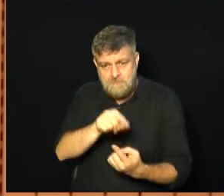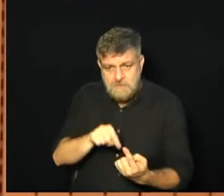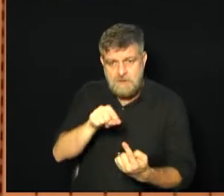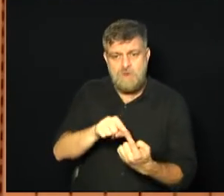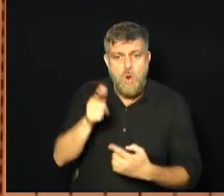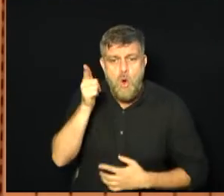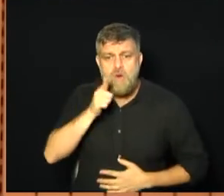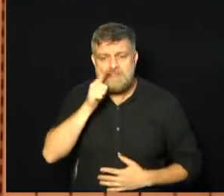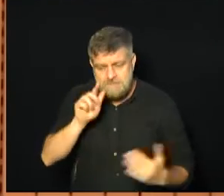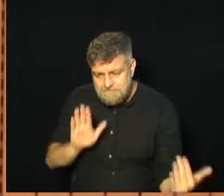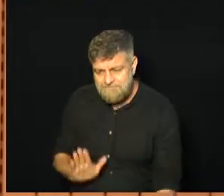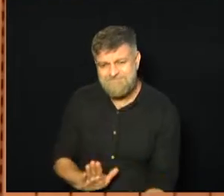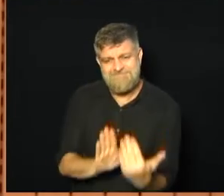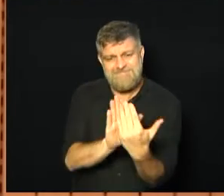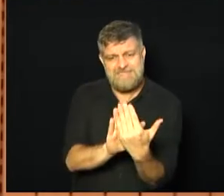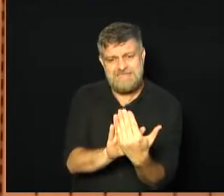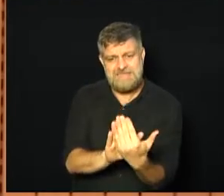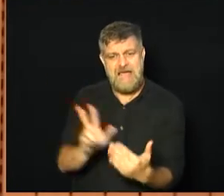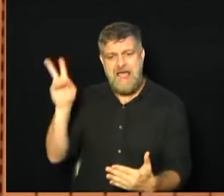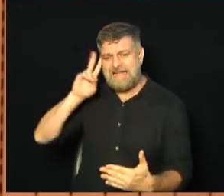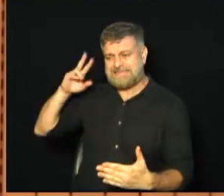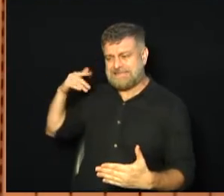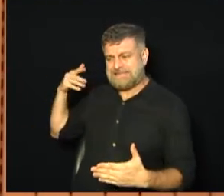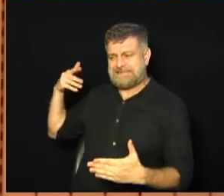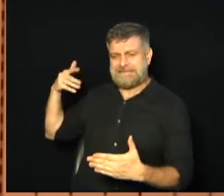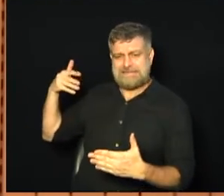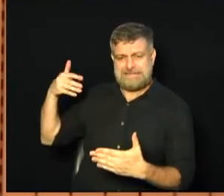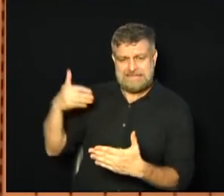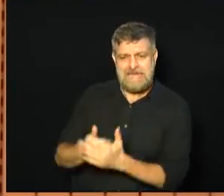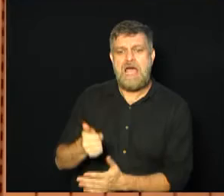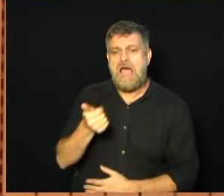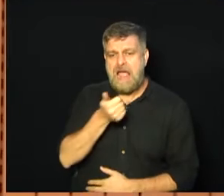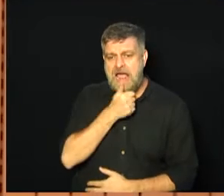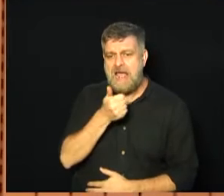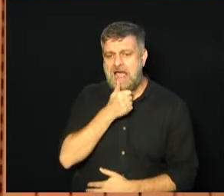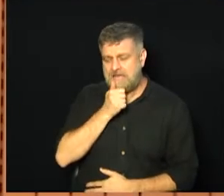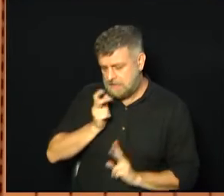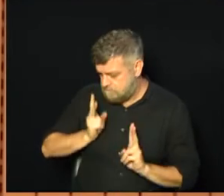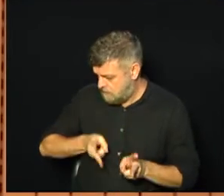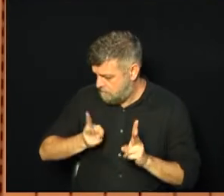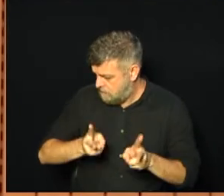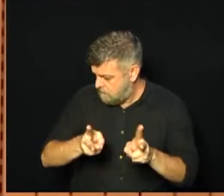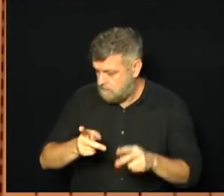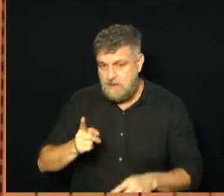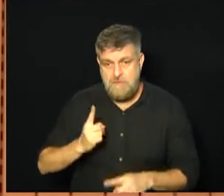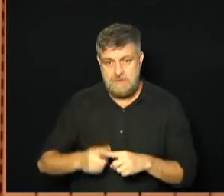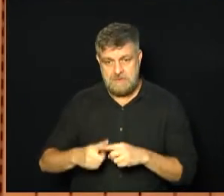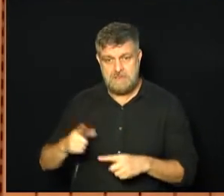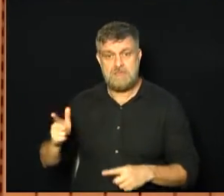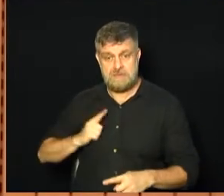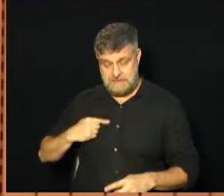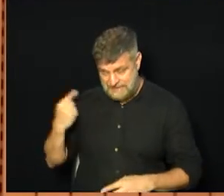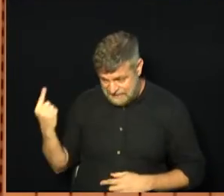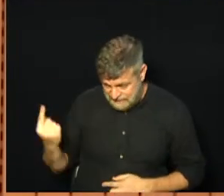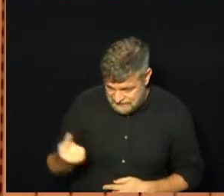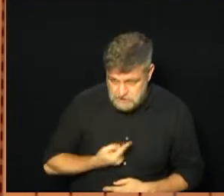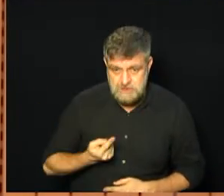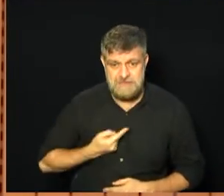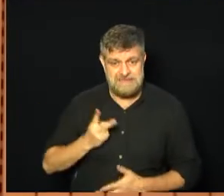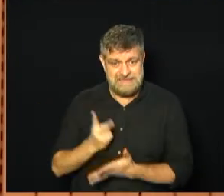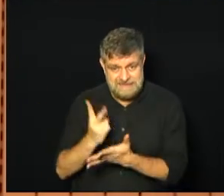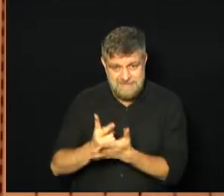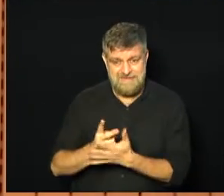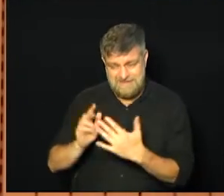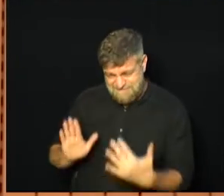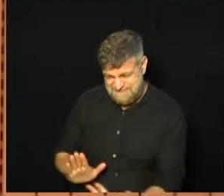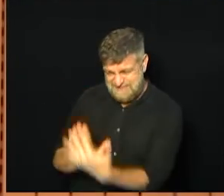conseguir enfrentar os resíduos desse pedaço da história que persistem porque são resíduos e que a gente vai eventualmente